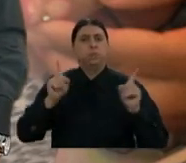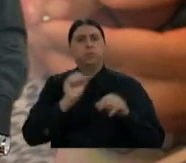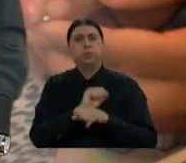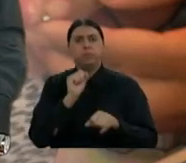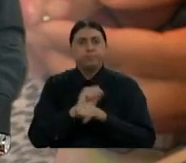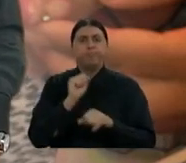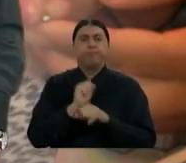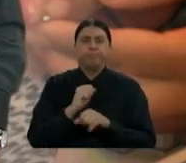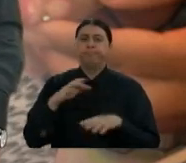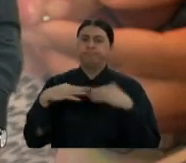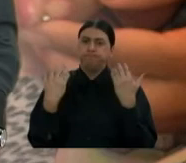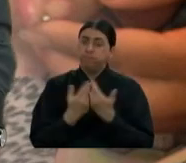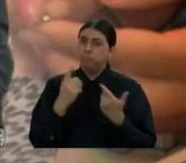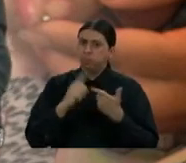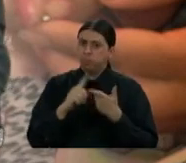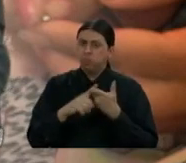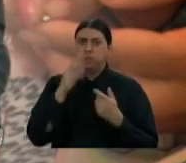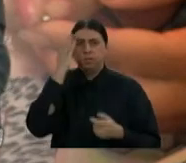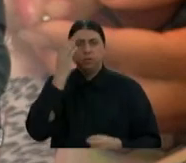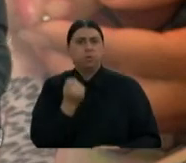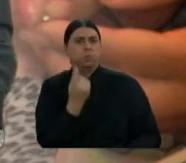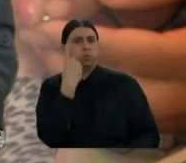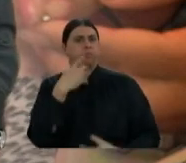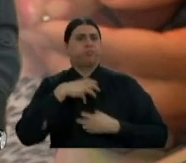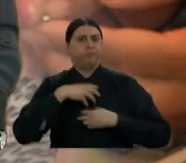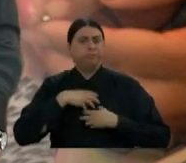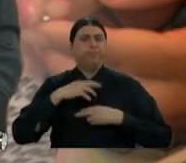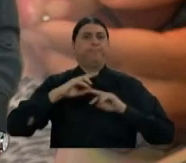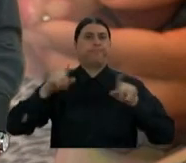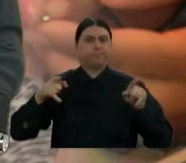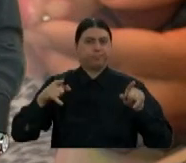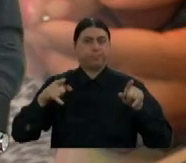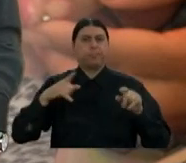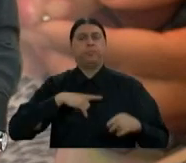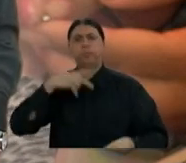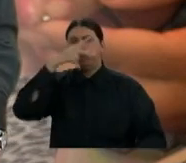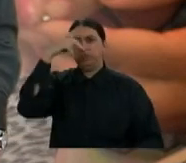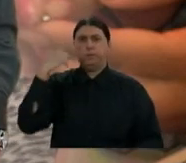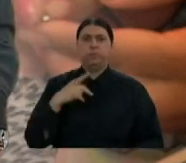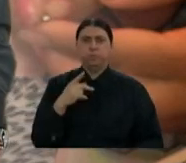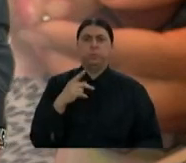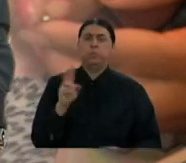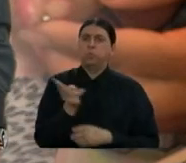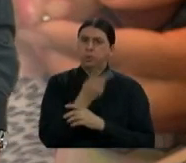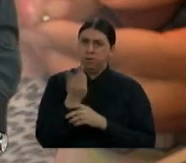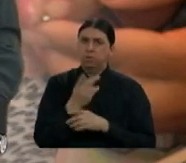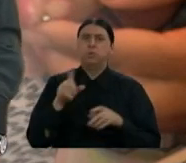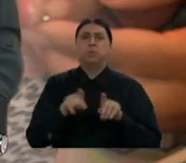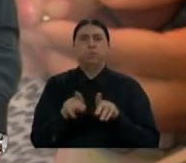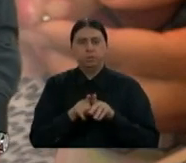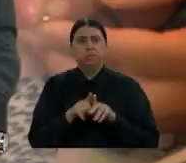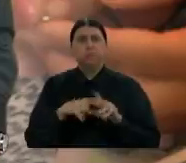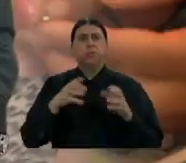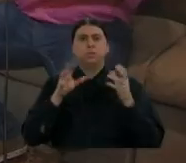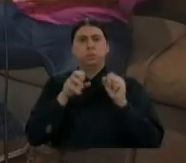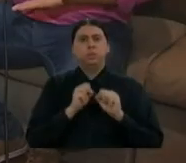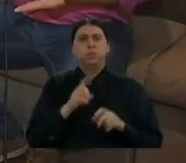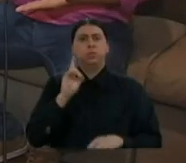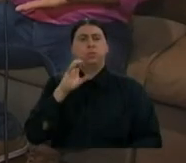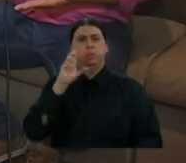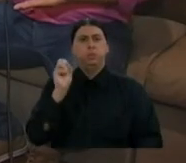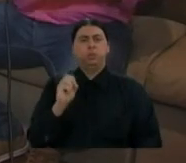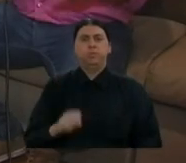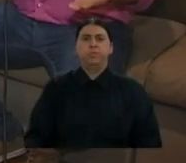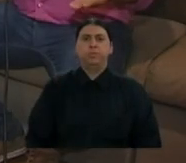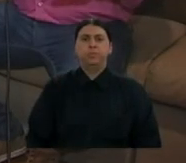família e por que um dos motivos é a diferença entre o perfil procurado e o disponível para adoção eu estou